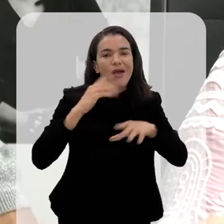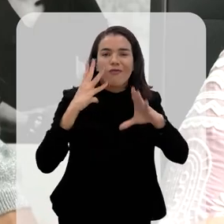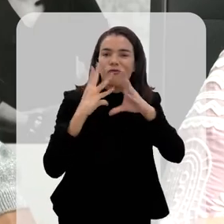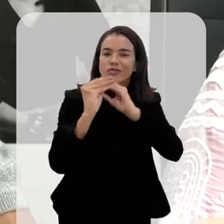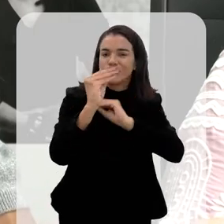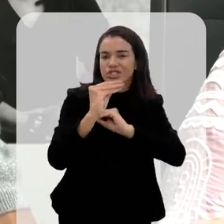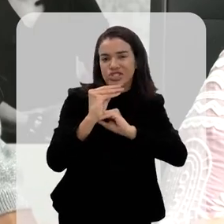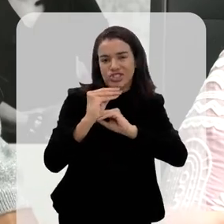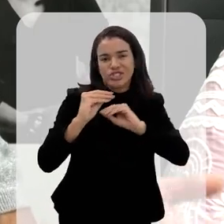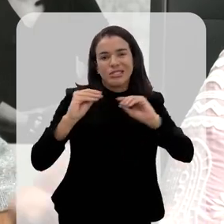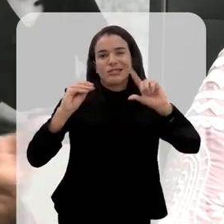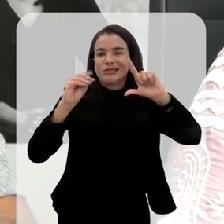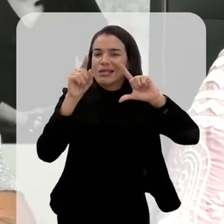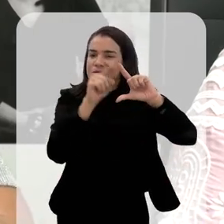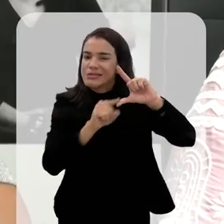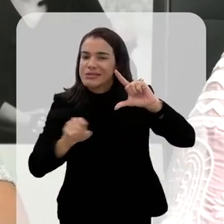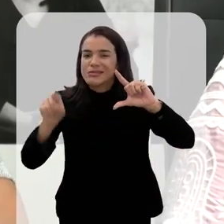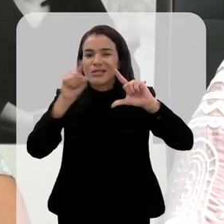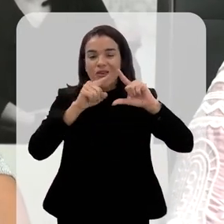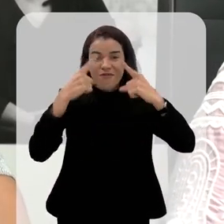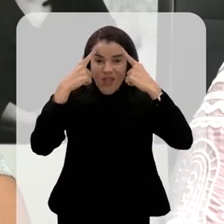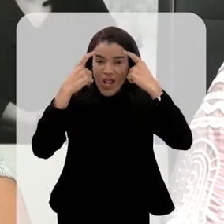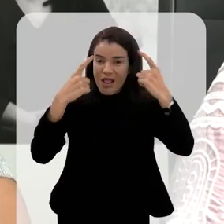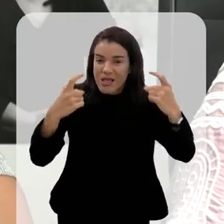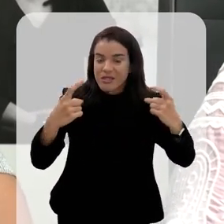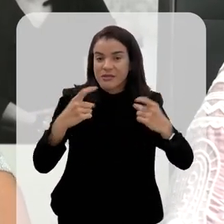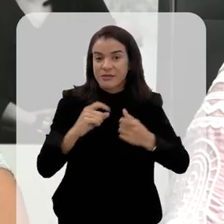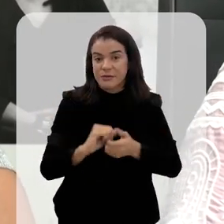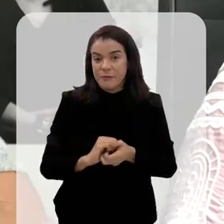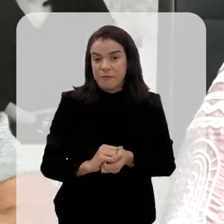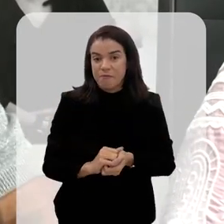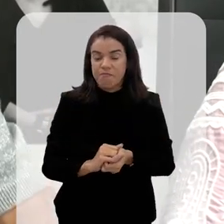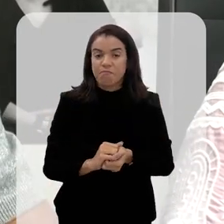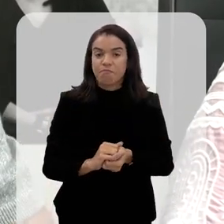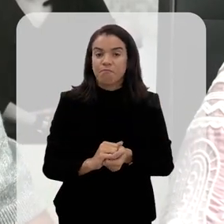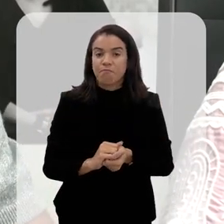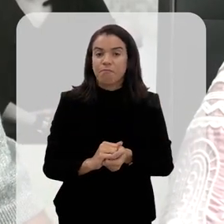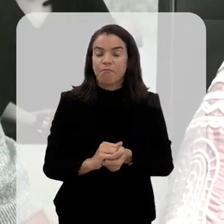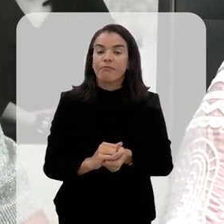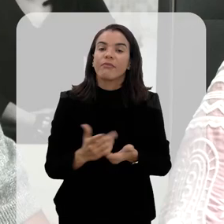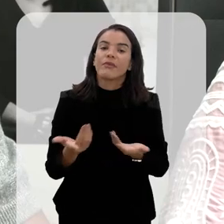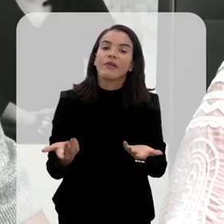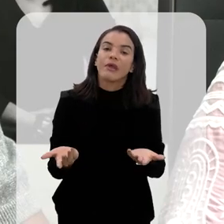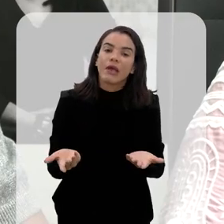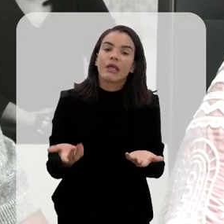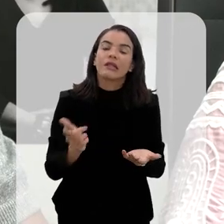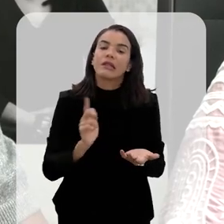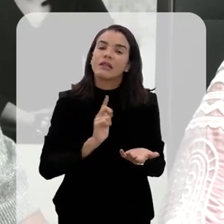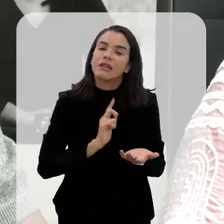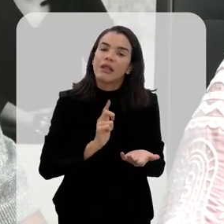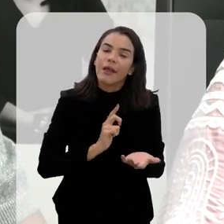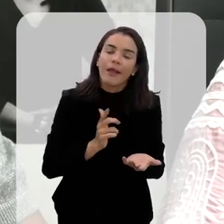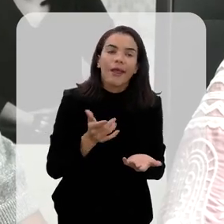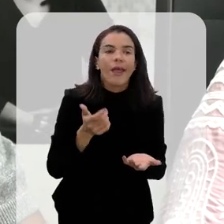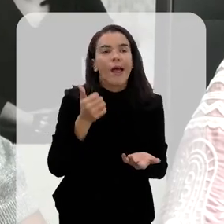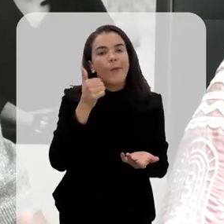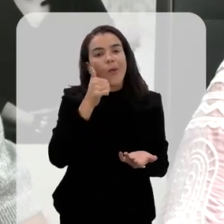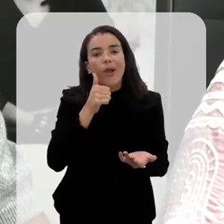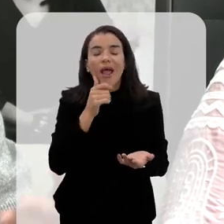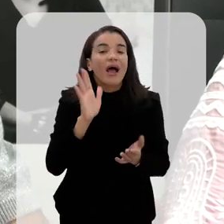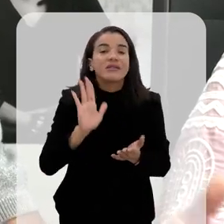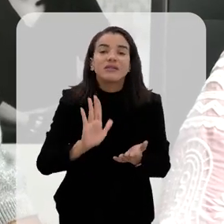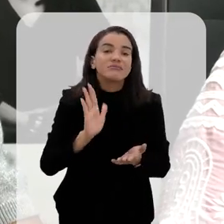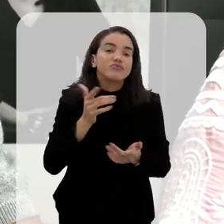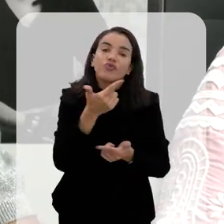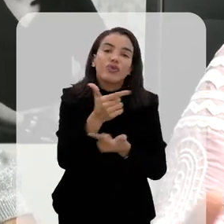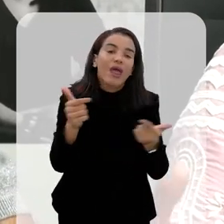ciclo sem simplesmente ela denunciar ou ela apresentar uma notícia na delegacia, né? Então, às vezes, uma mulher